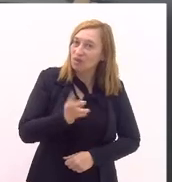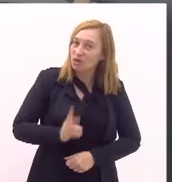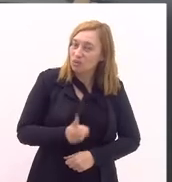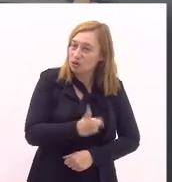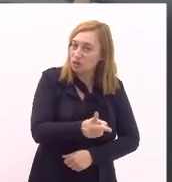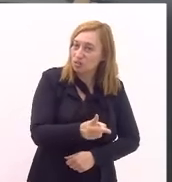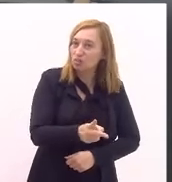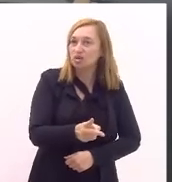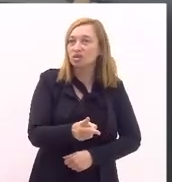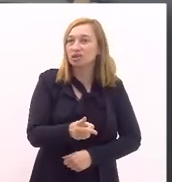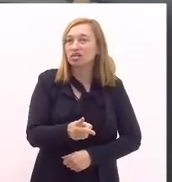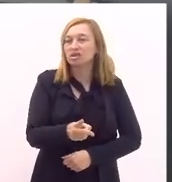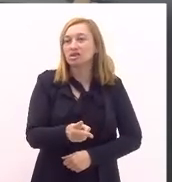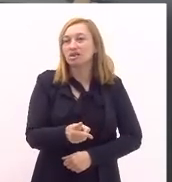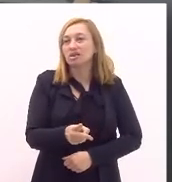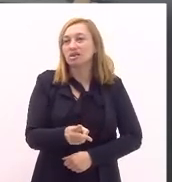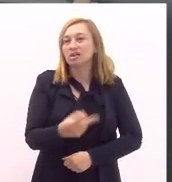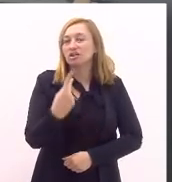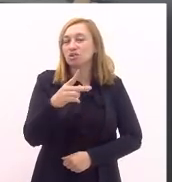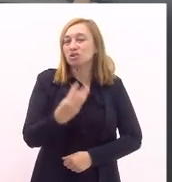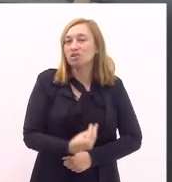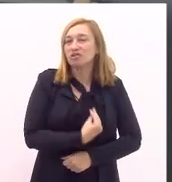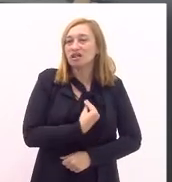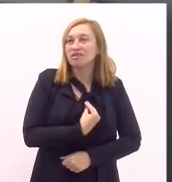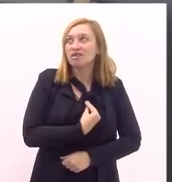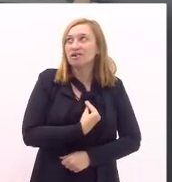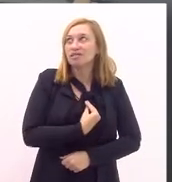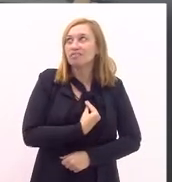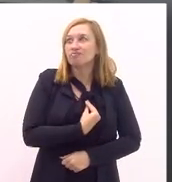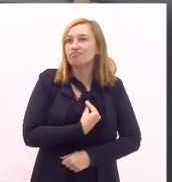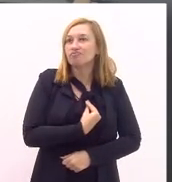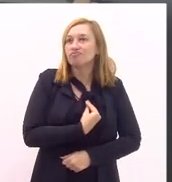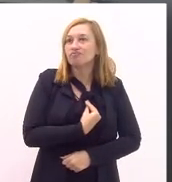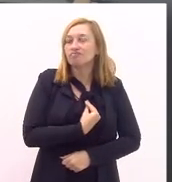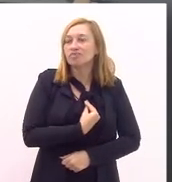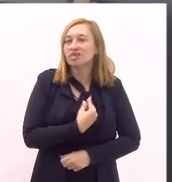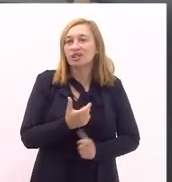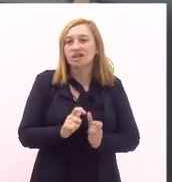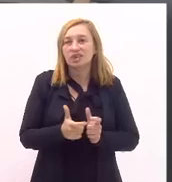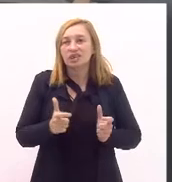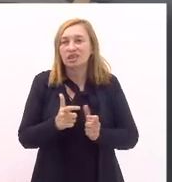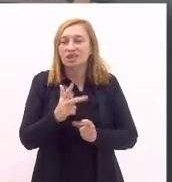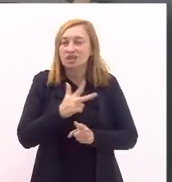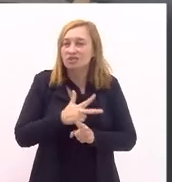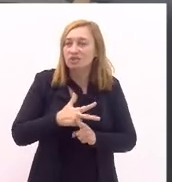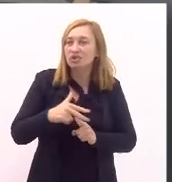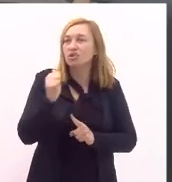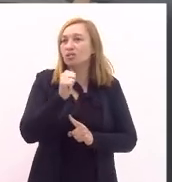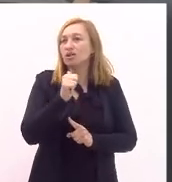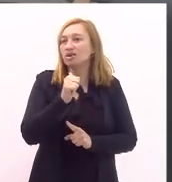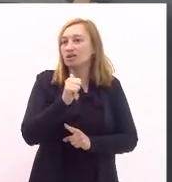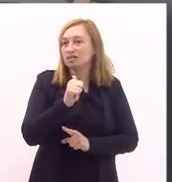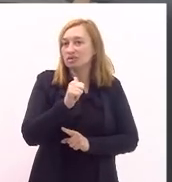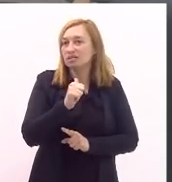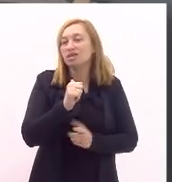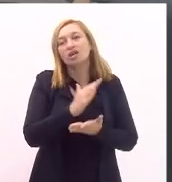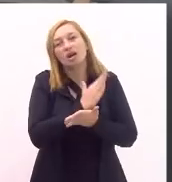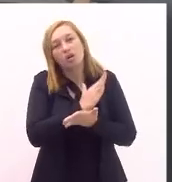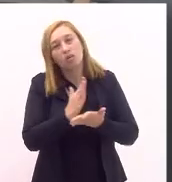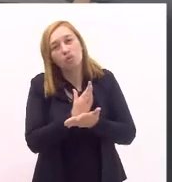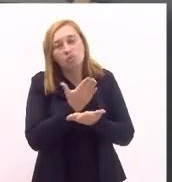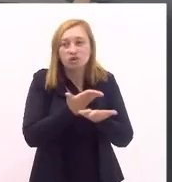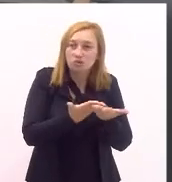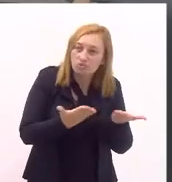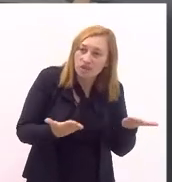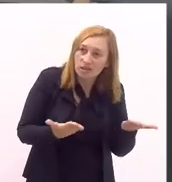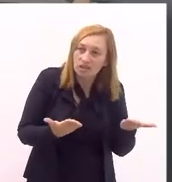continua lá na sua vida é uma vida de imensas vitórias de algumas